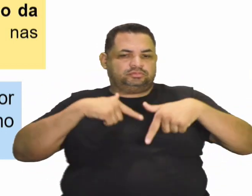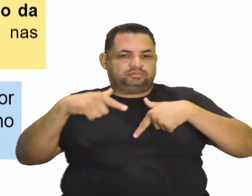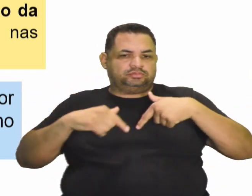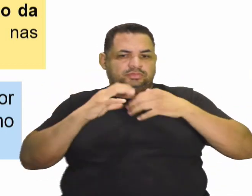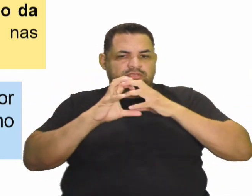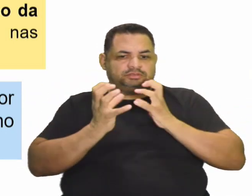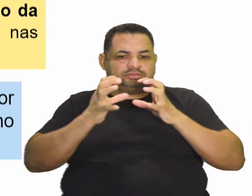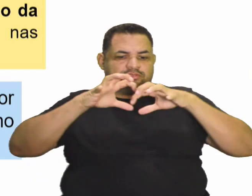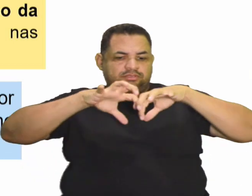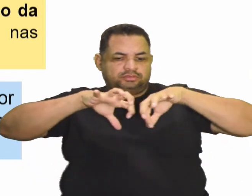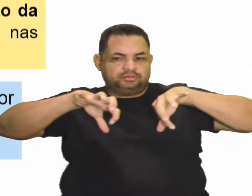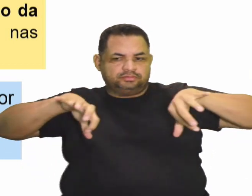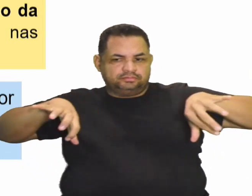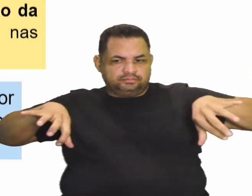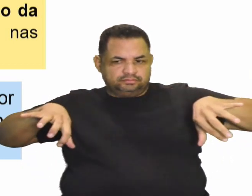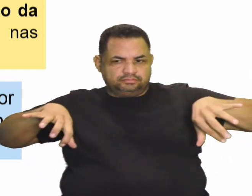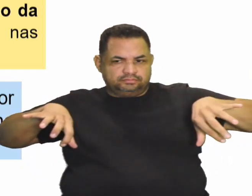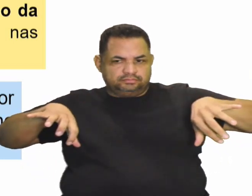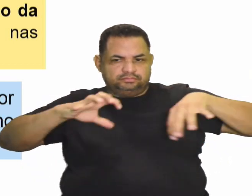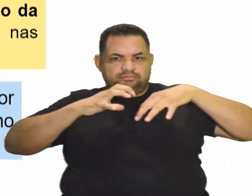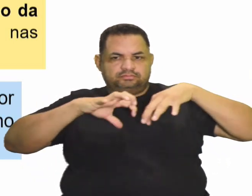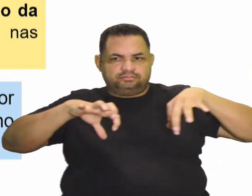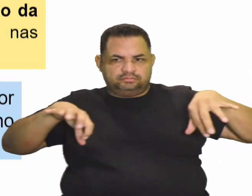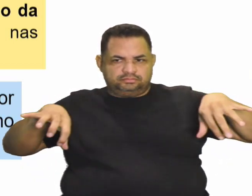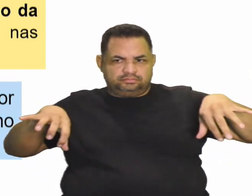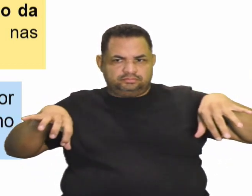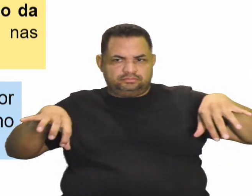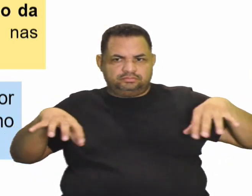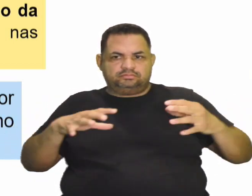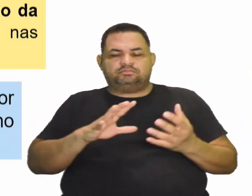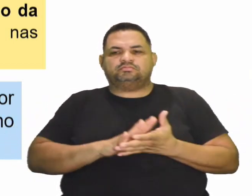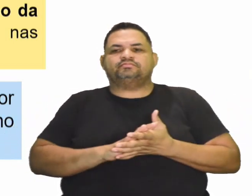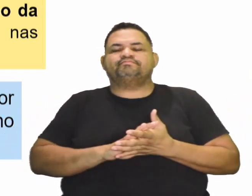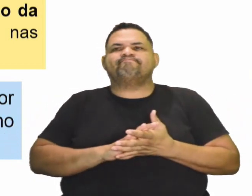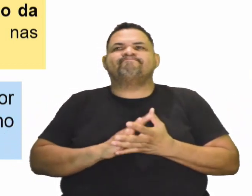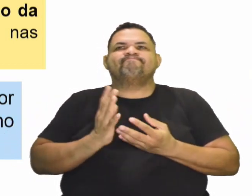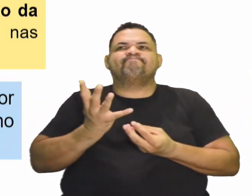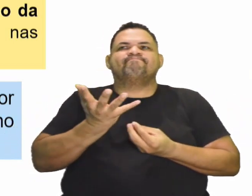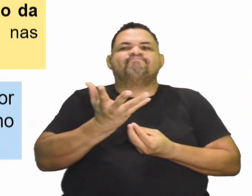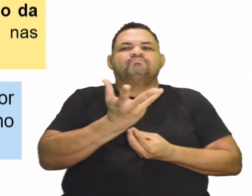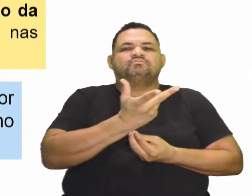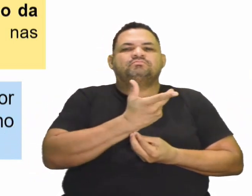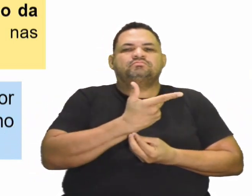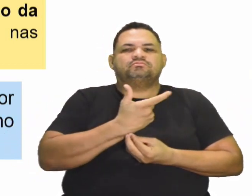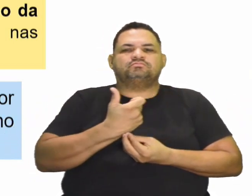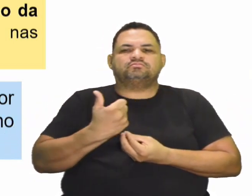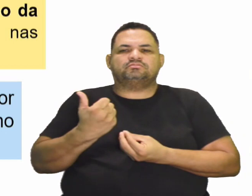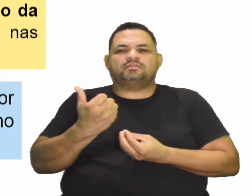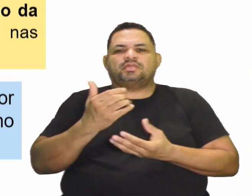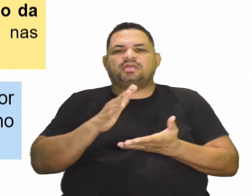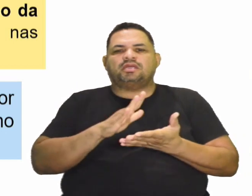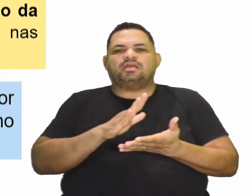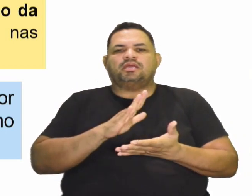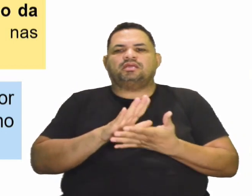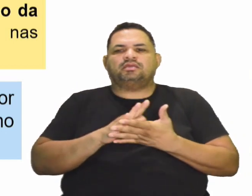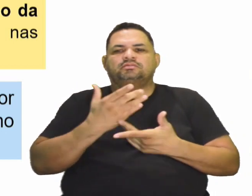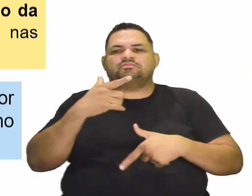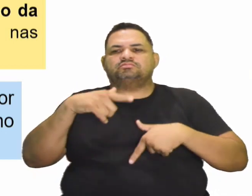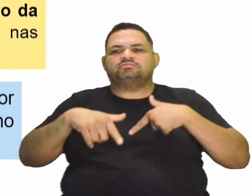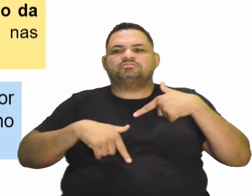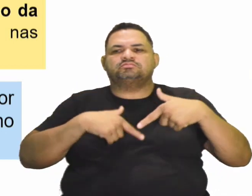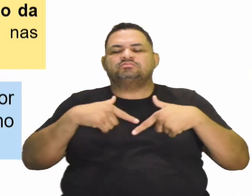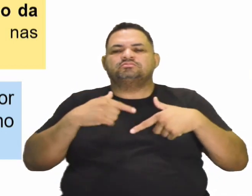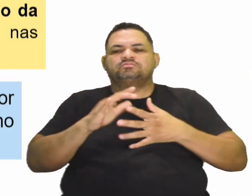afastam, oposição, se afasta, contrário àquela forma, né, de produzir